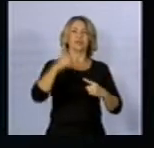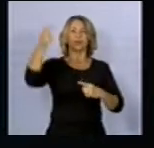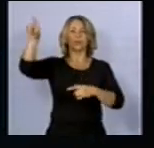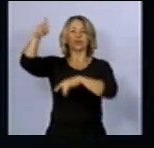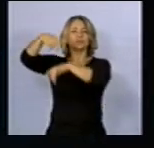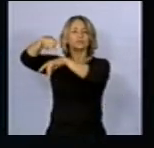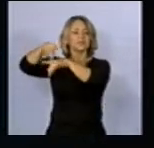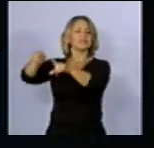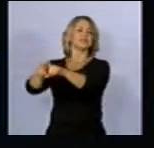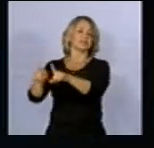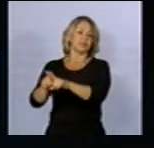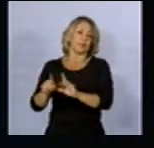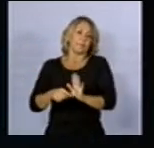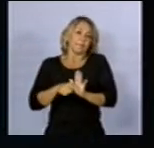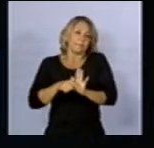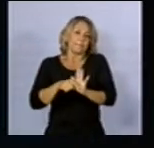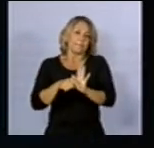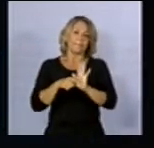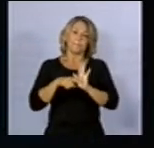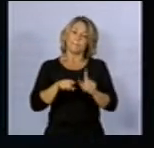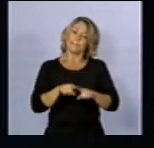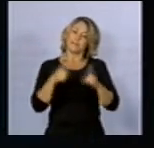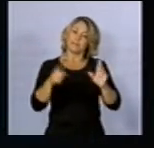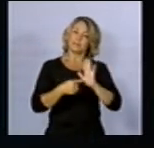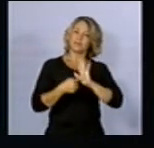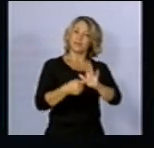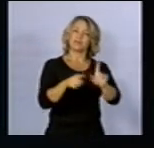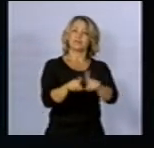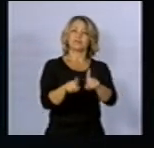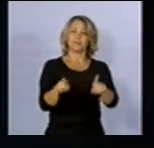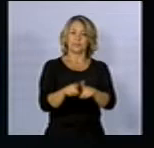internacionalmente, mas que mostra que